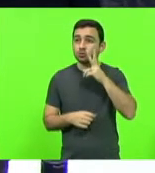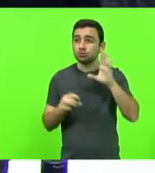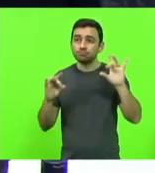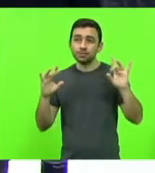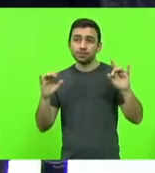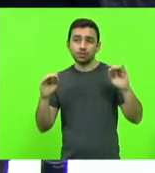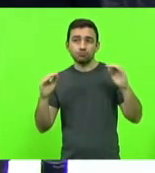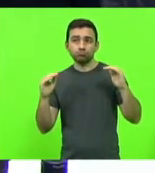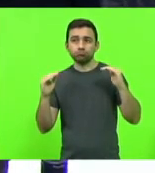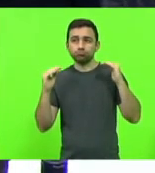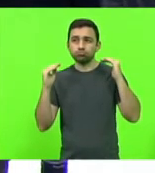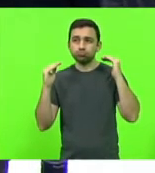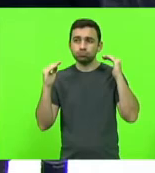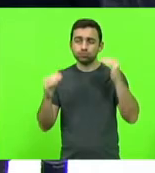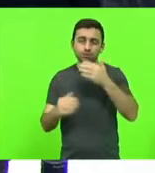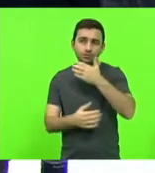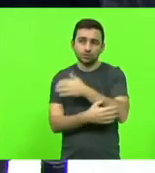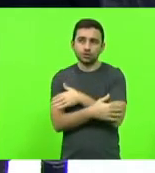altitude, São Joaquim.